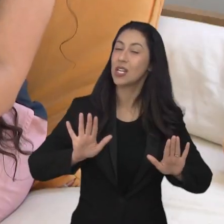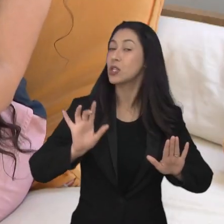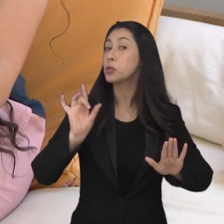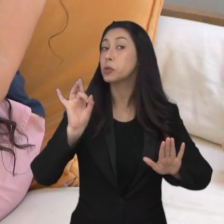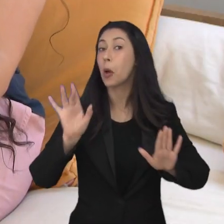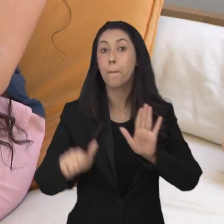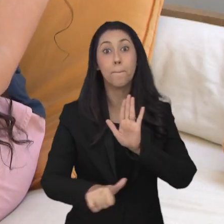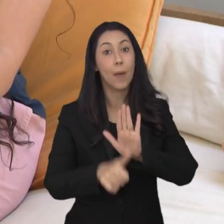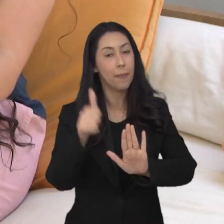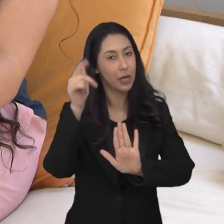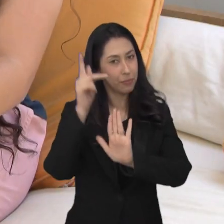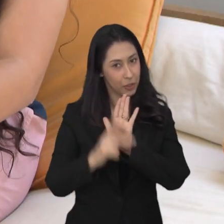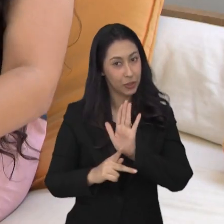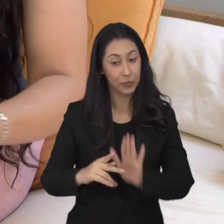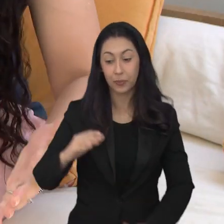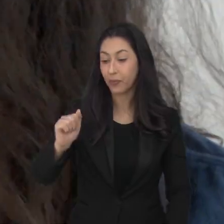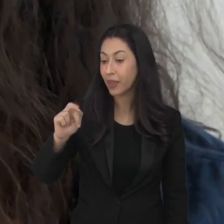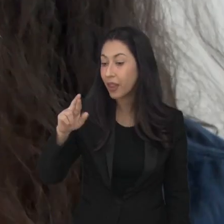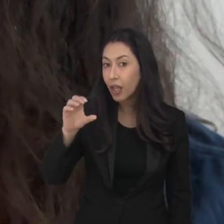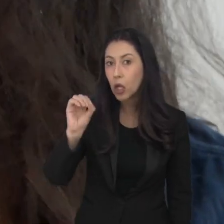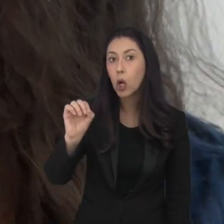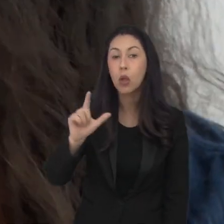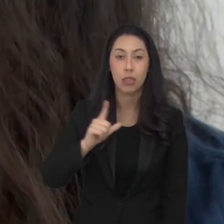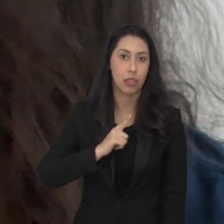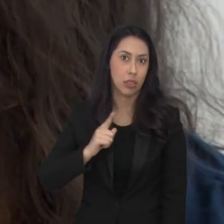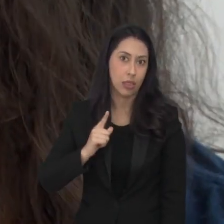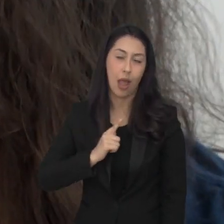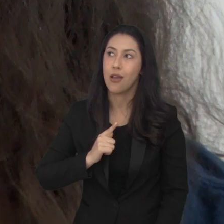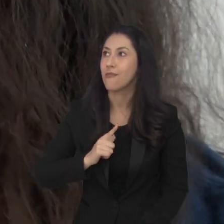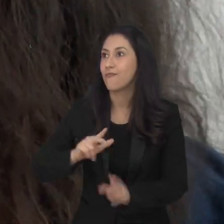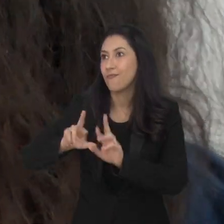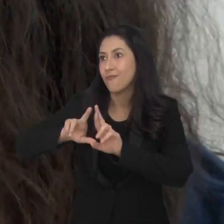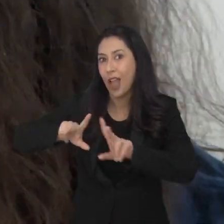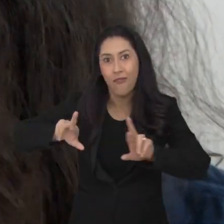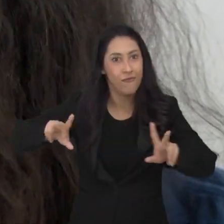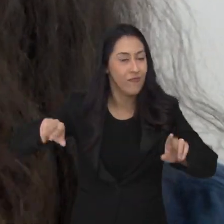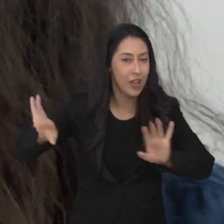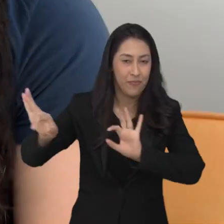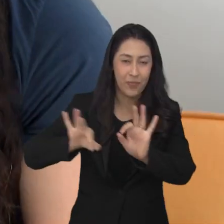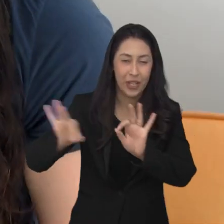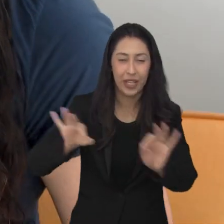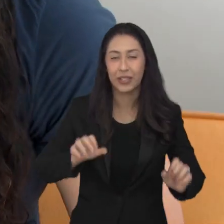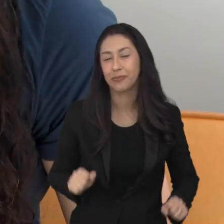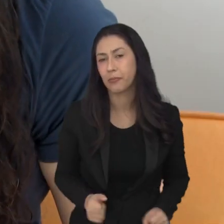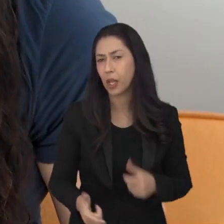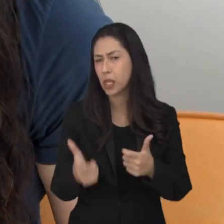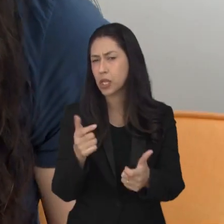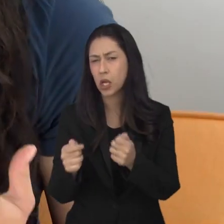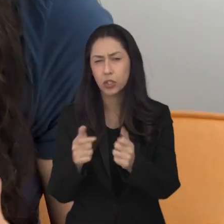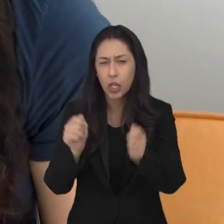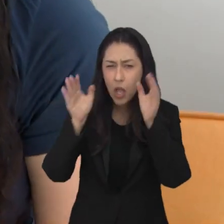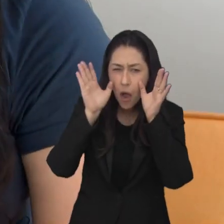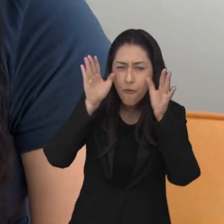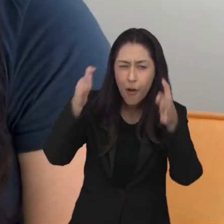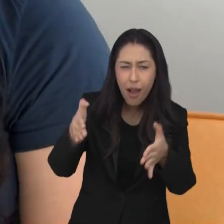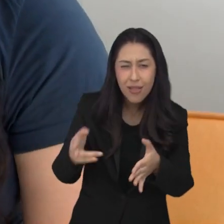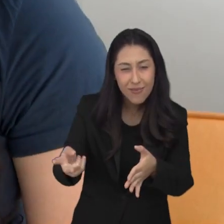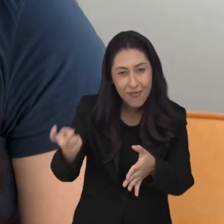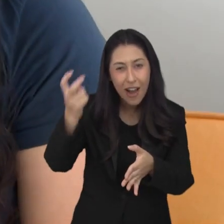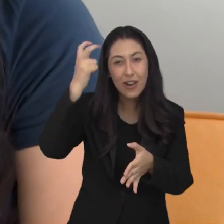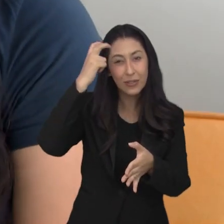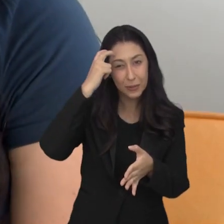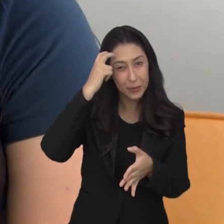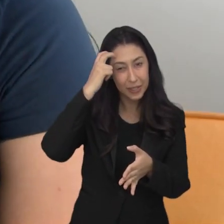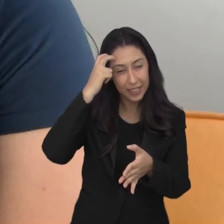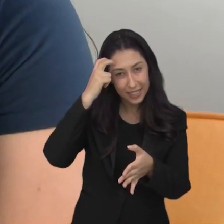Mas esse foi só o primeiro projeto. A Carol tem uma série de planos para o futuro. O nosso jogo vai ser pensando para a área da